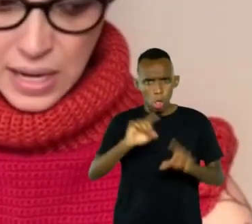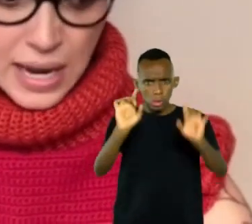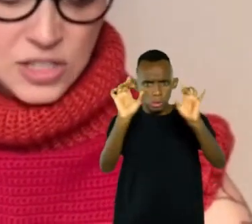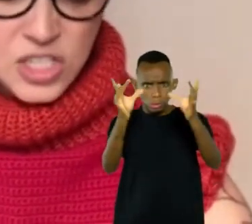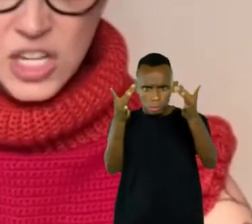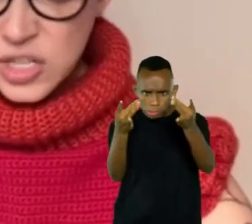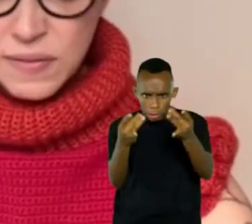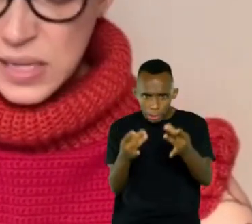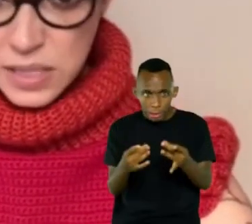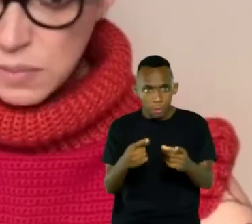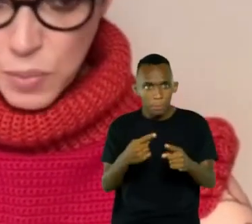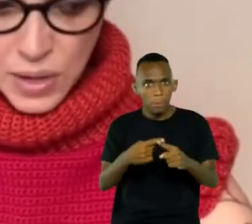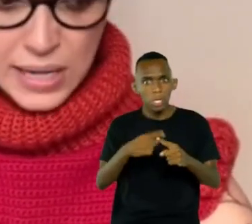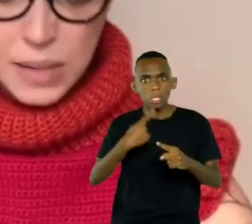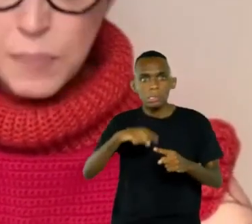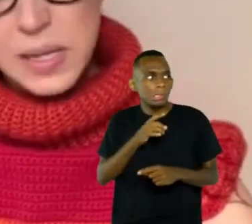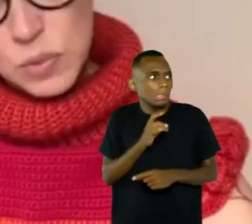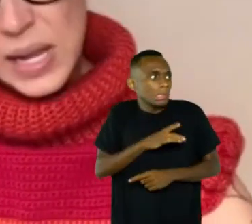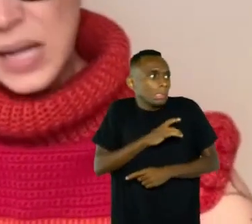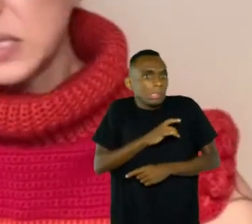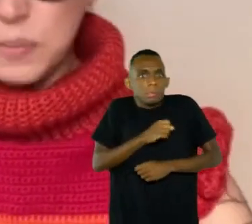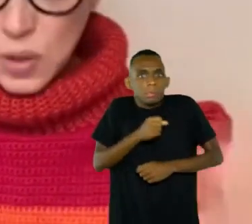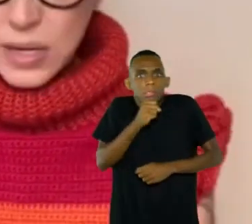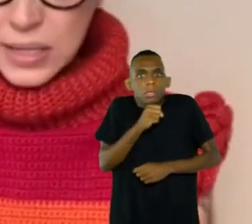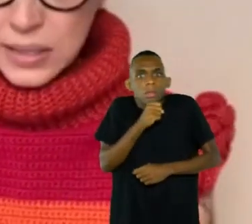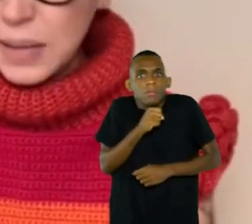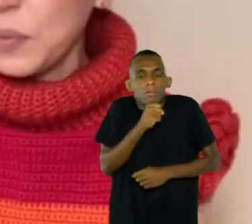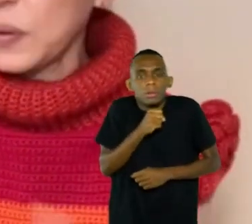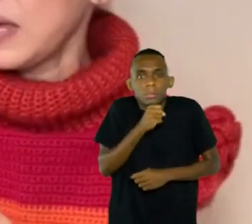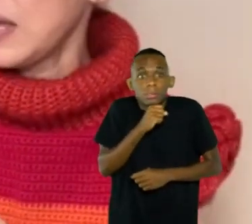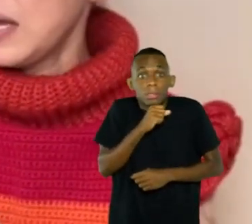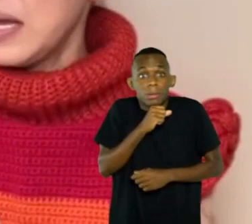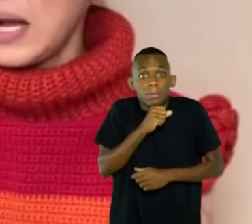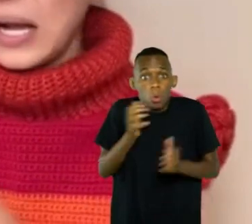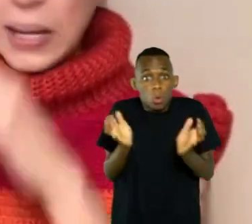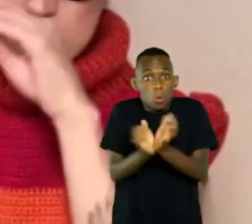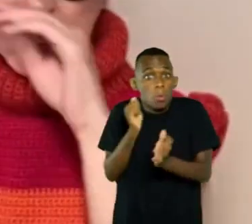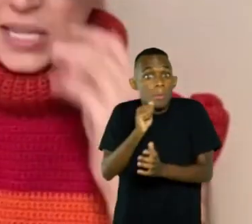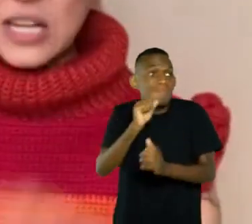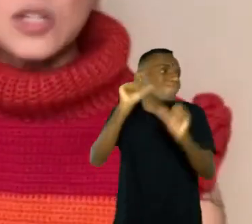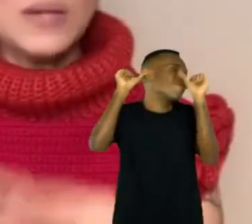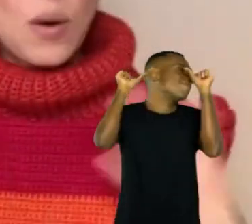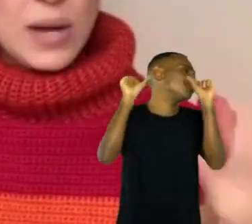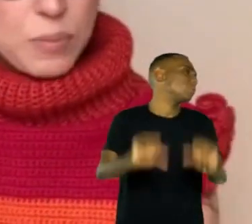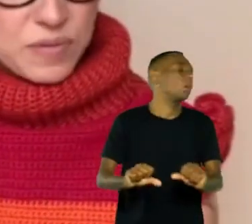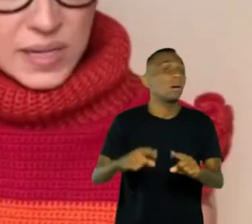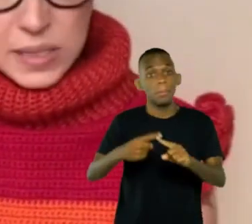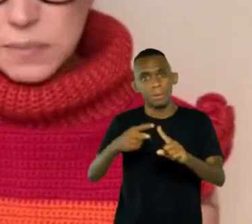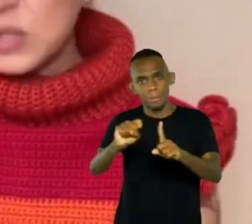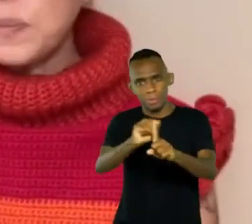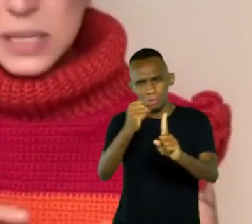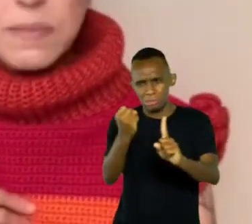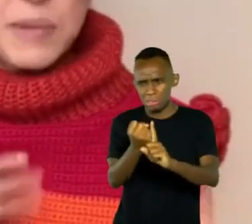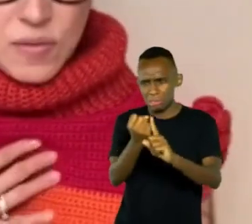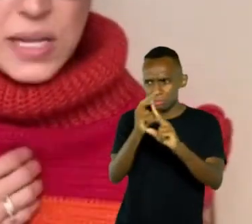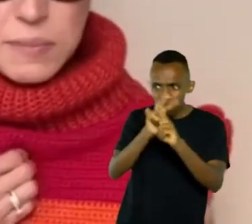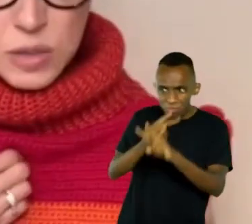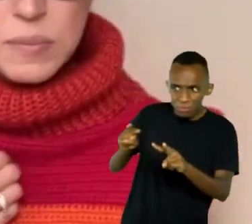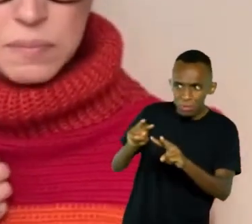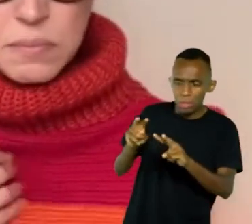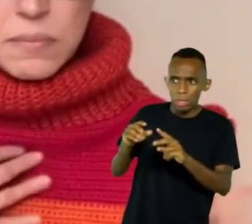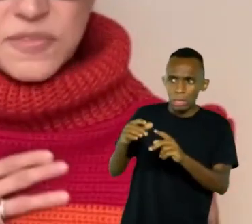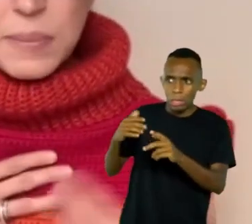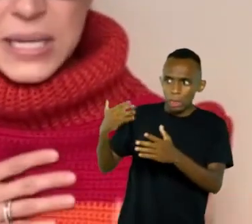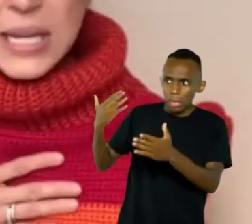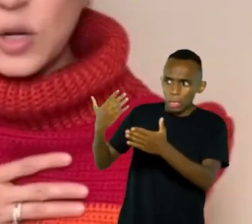envelhecer. A gente acha que envelhecer é uma porcaria. Para as mulheres, isso é pior ainda, né? Porque a sociedade não quer olhar para o envelhecimento, principalmente o